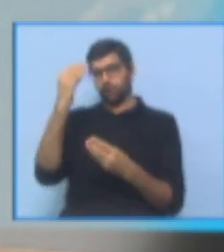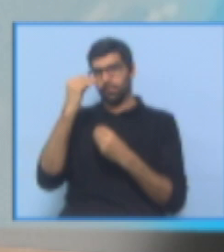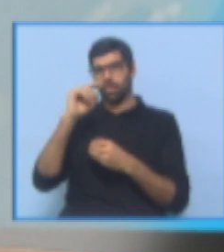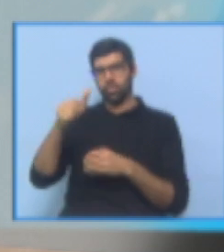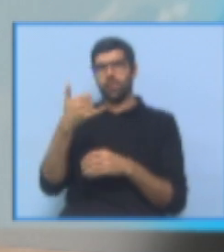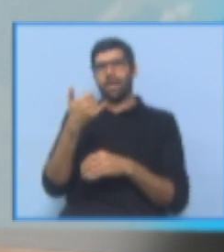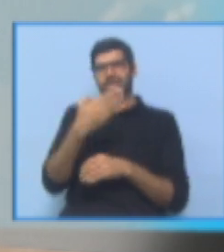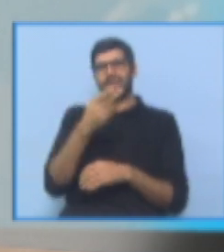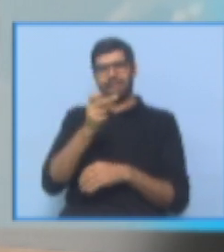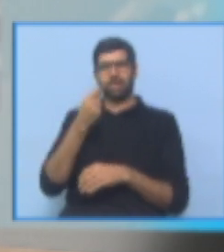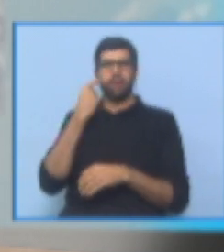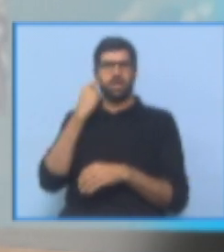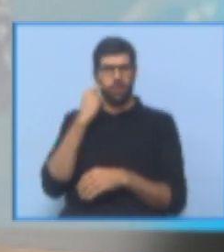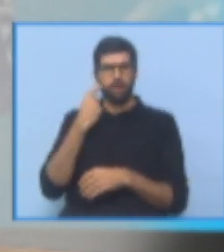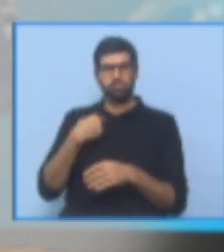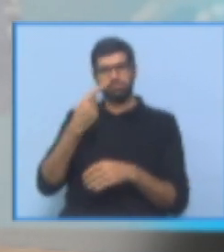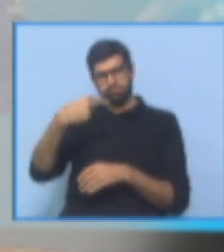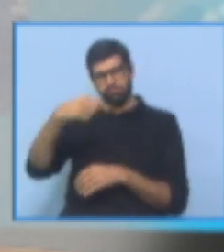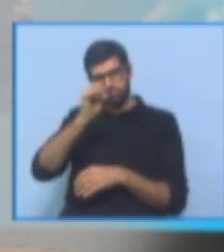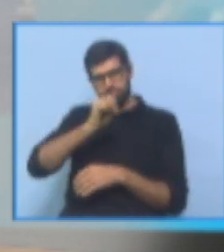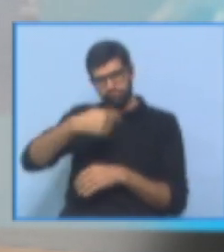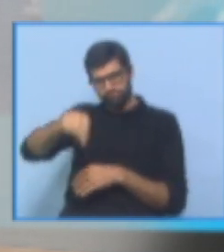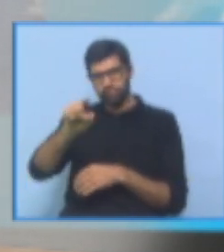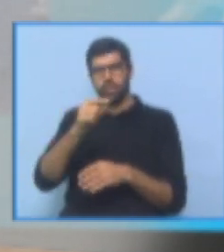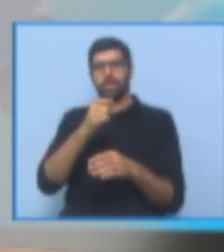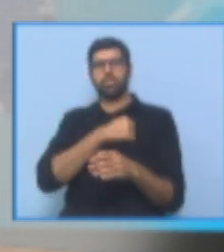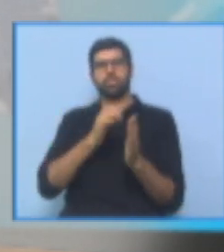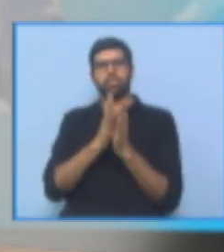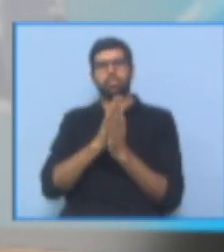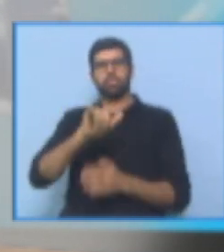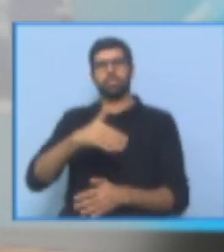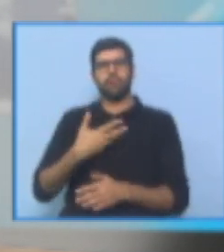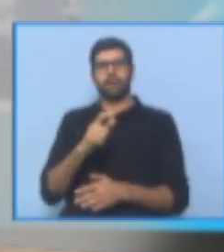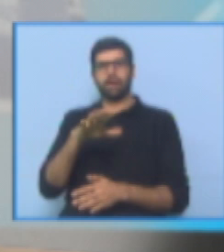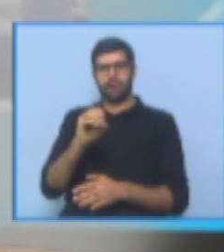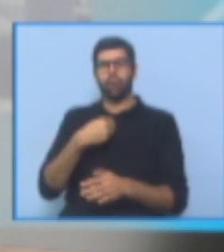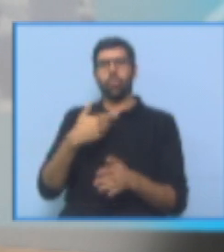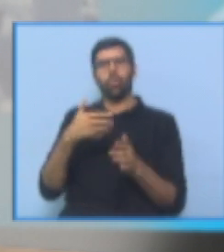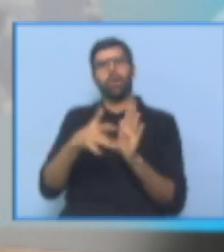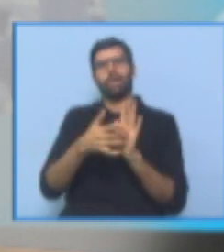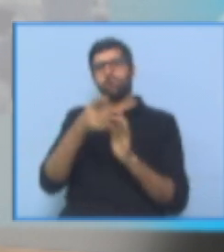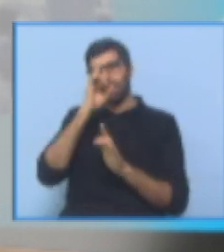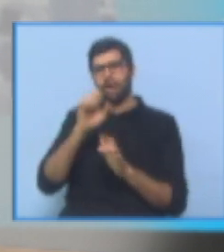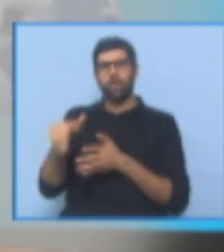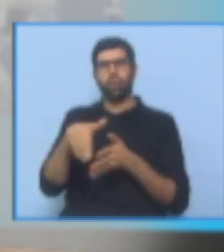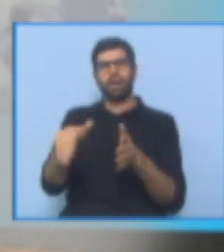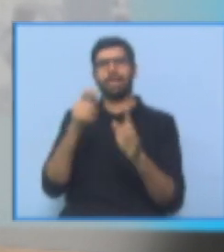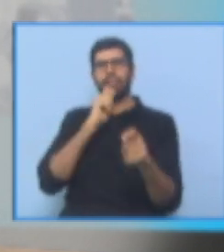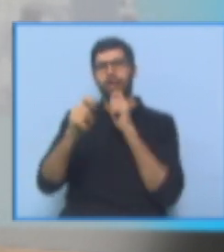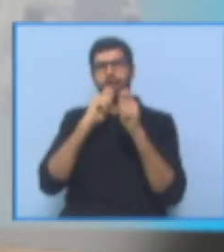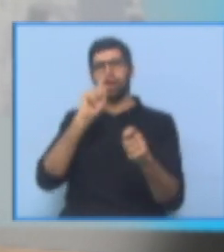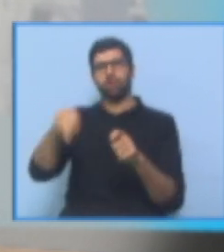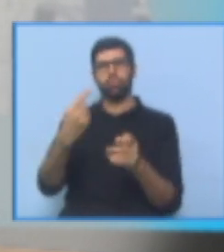anos, né, para esta Diocese de Mindelo. E este livro recorda esse percurso numa entrevista e depois